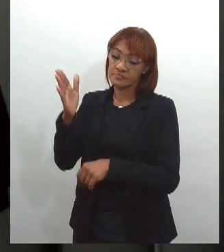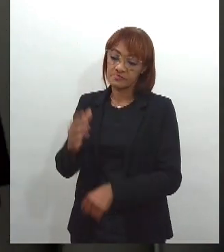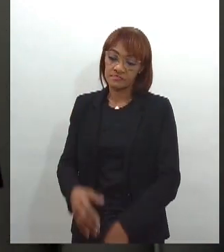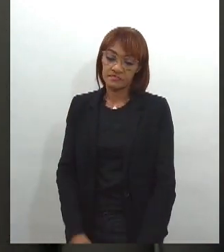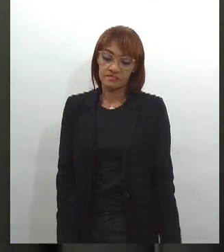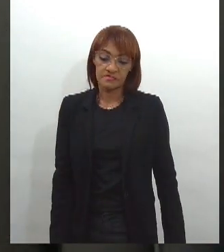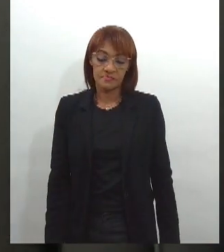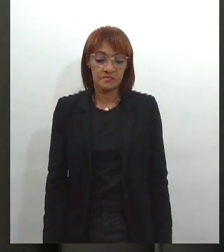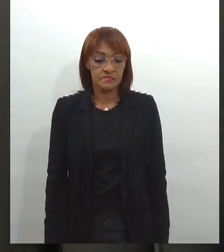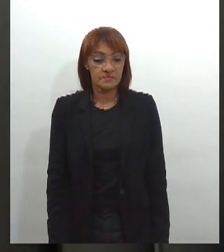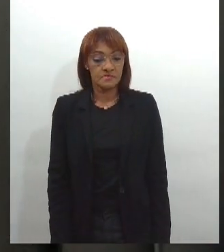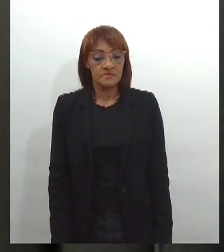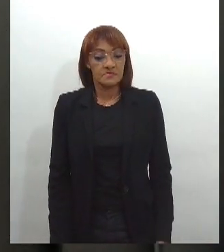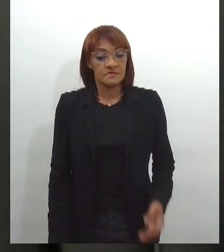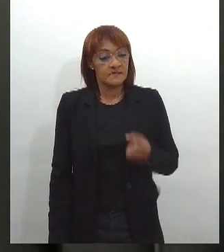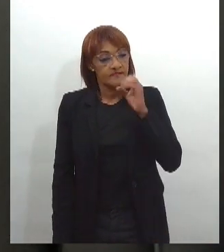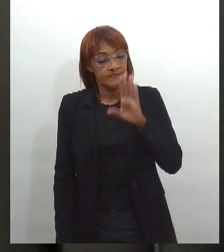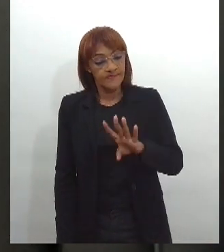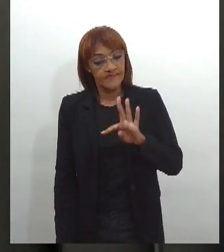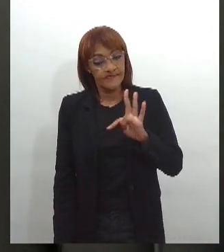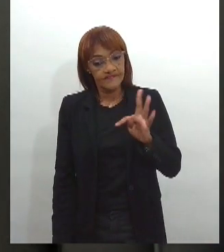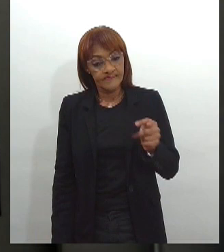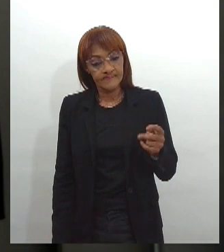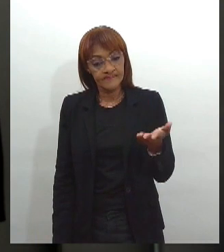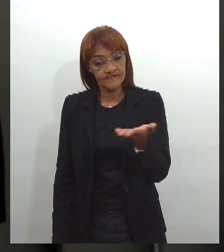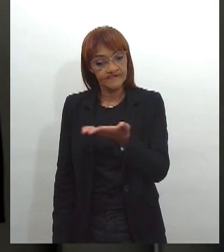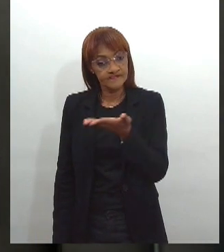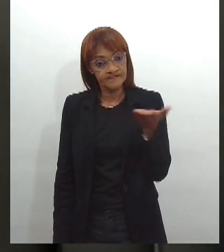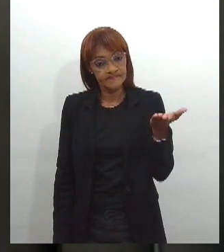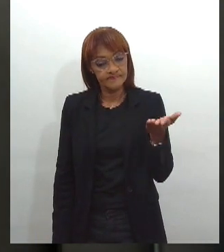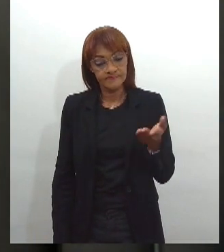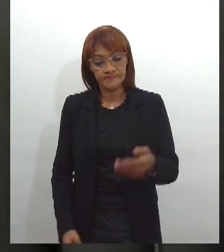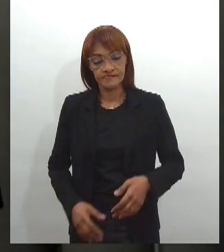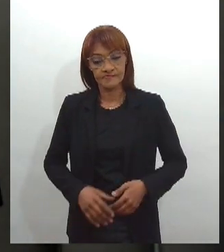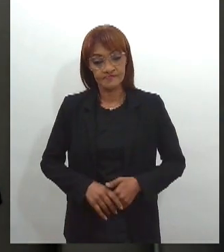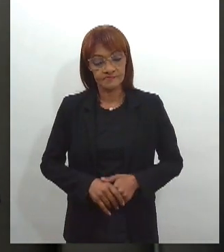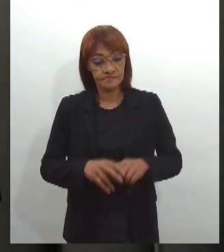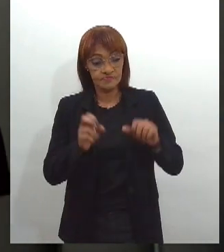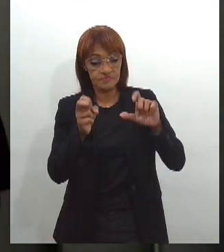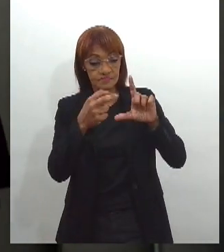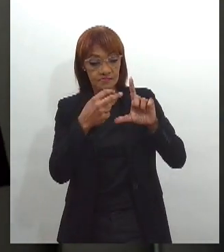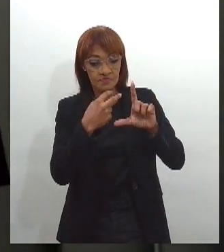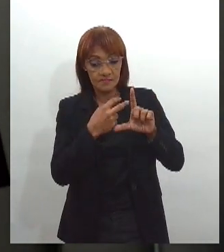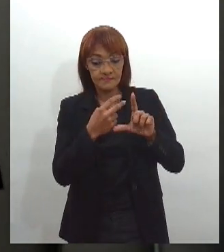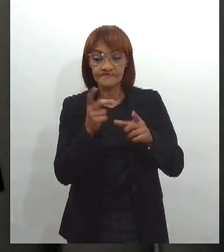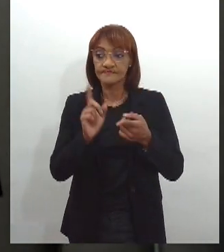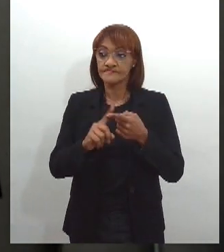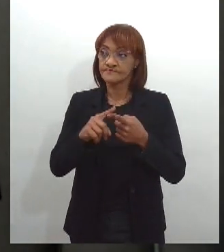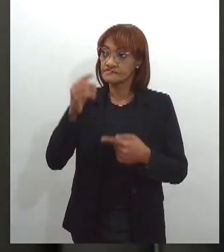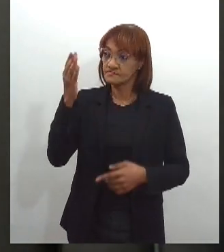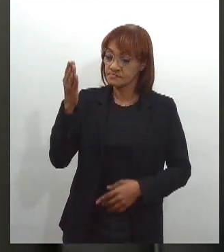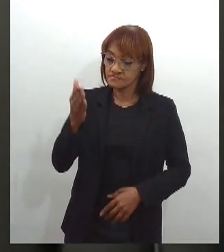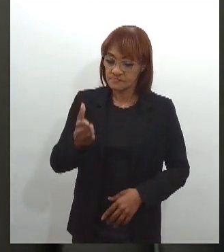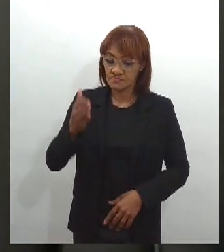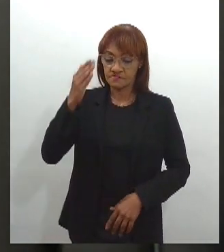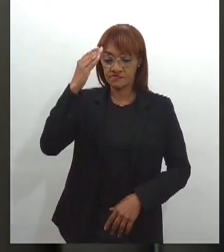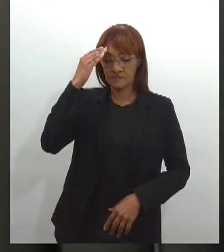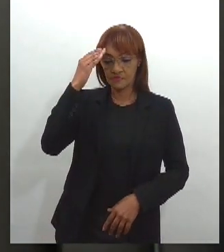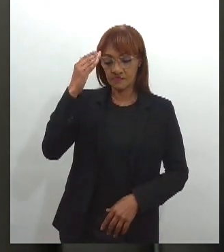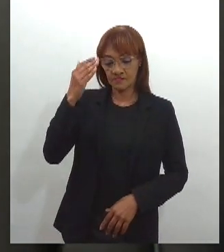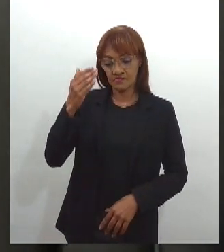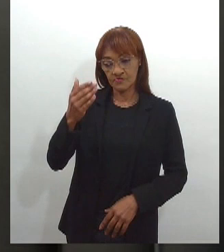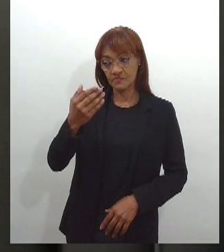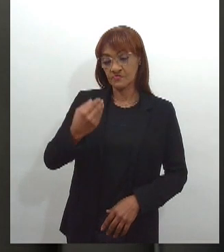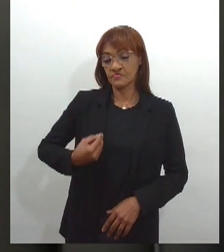Boa tarde a todos que nos assistem na TV Alese. De antemão, muito obrigado por participar do nosso jornal, sabendo que